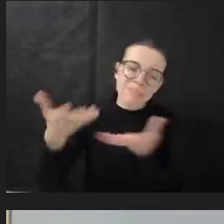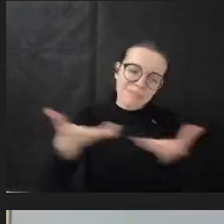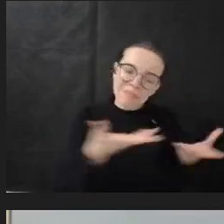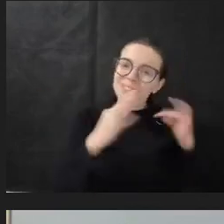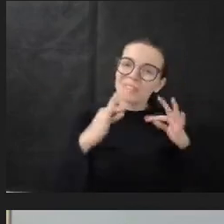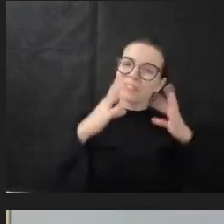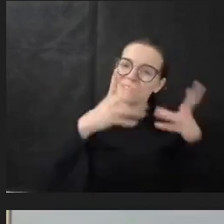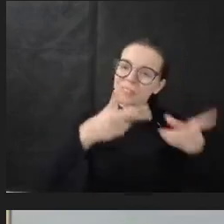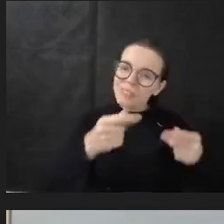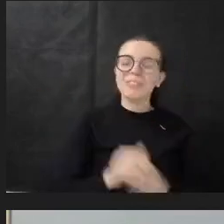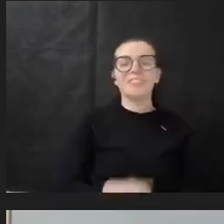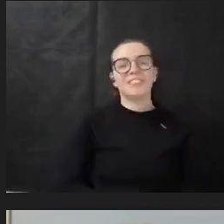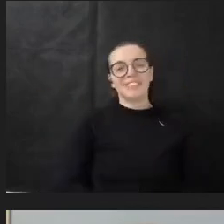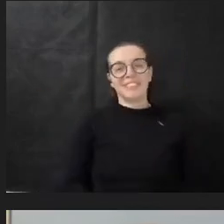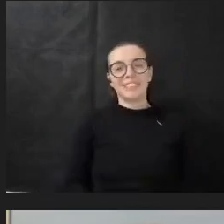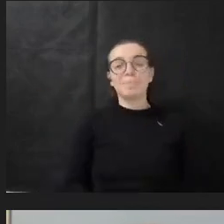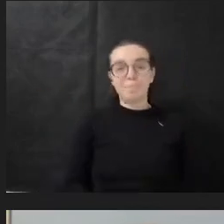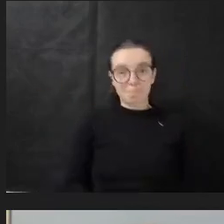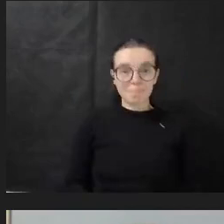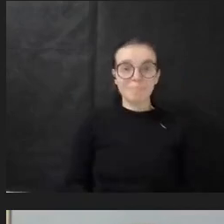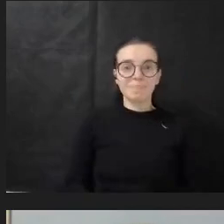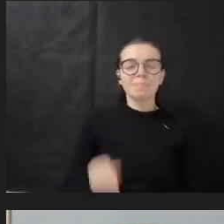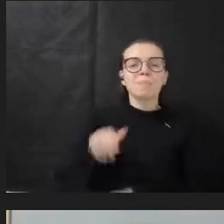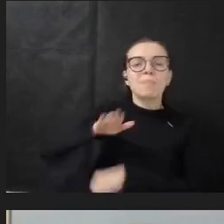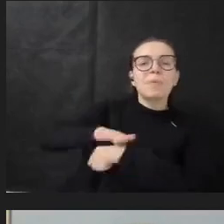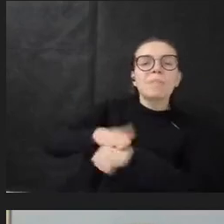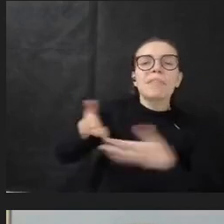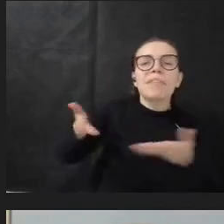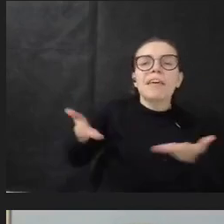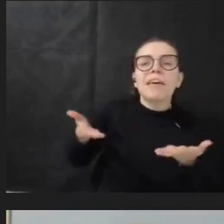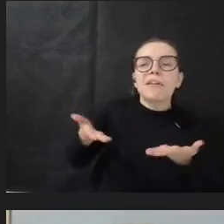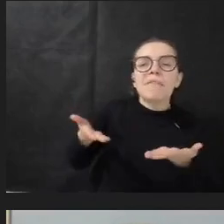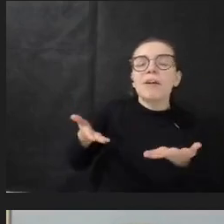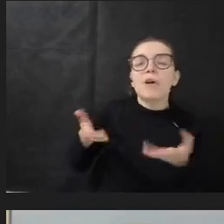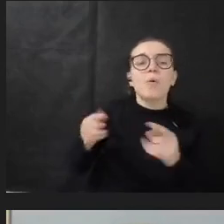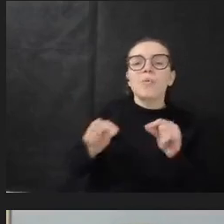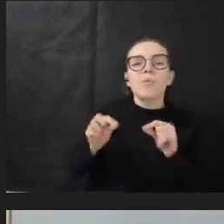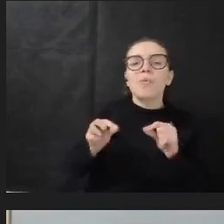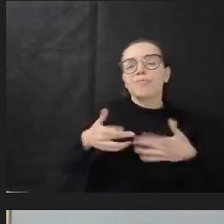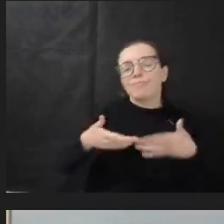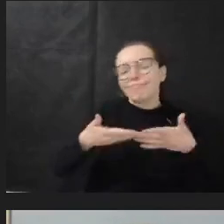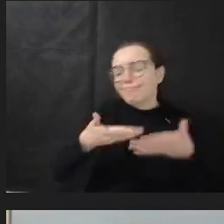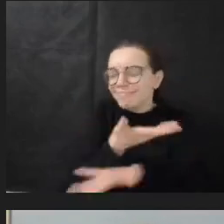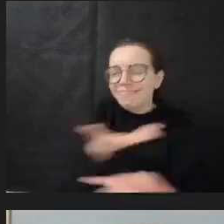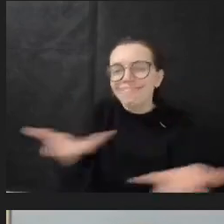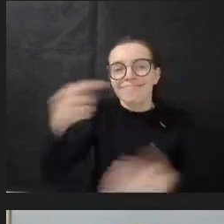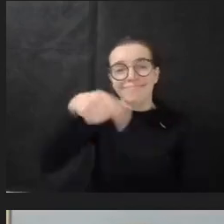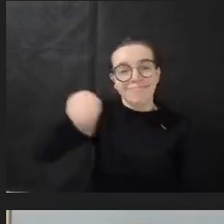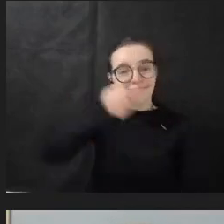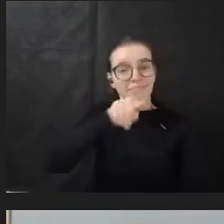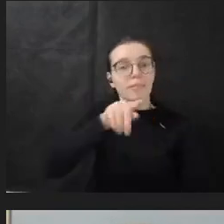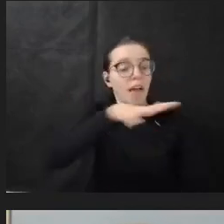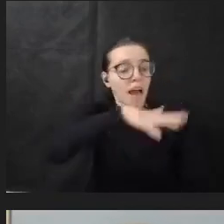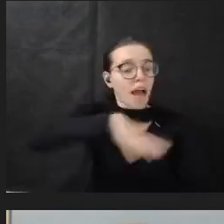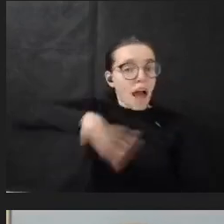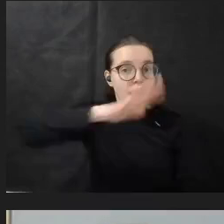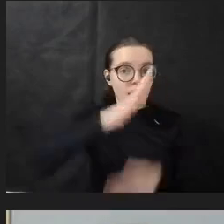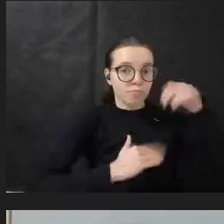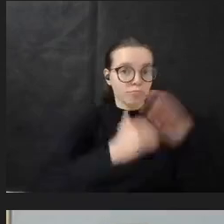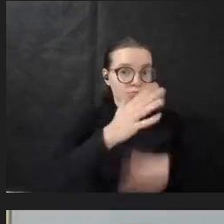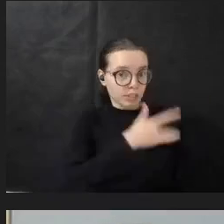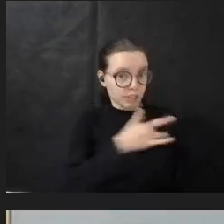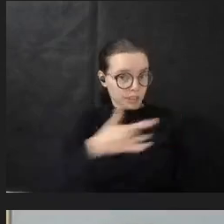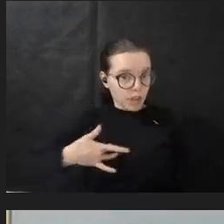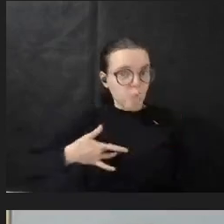Esse momento aqui é um momento dedicado a profissionais, tanto da área da tradução e da